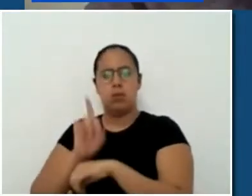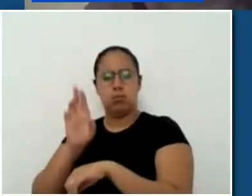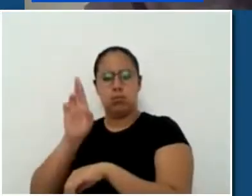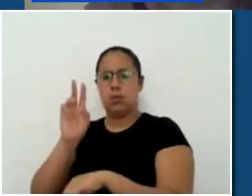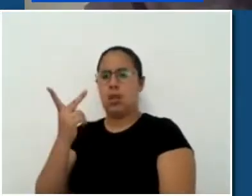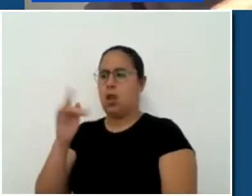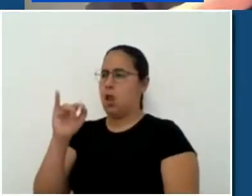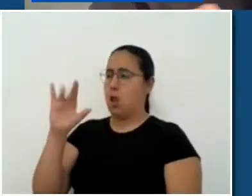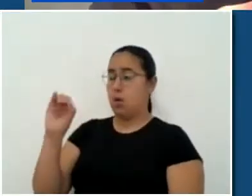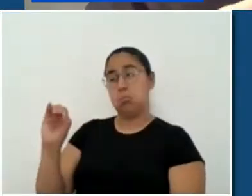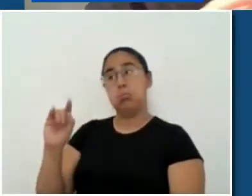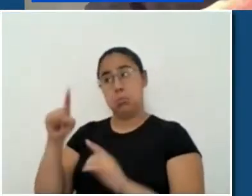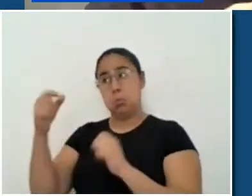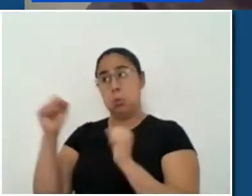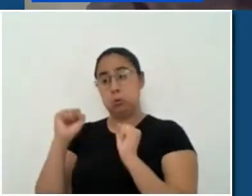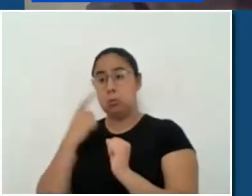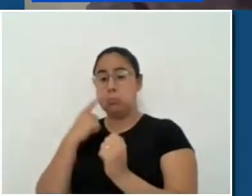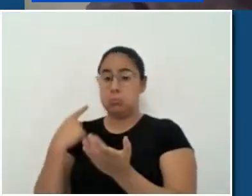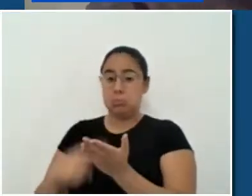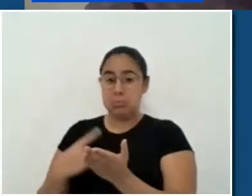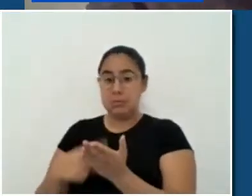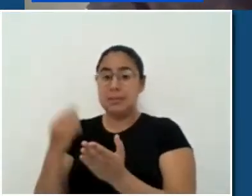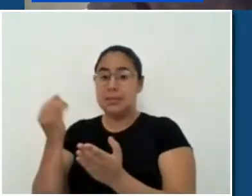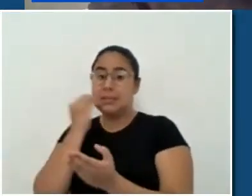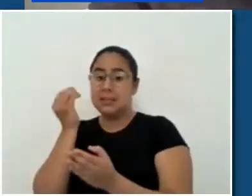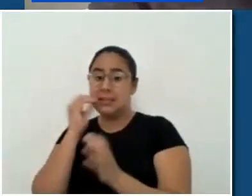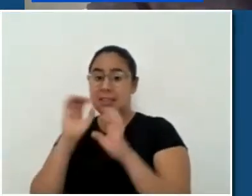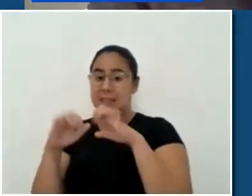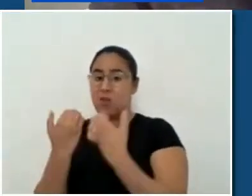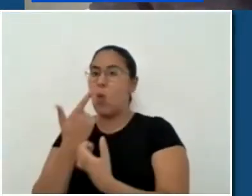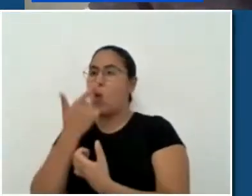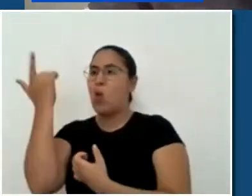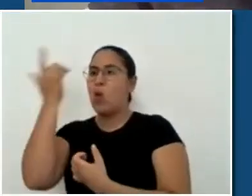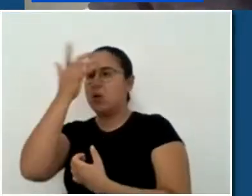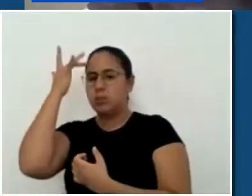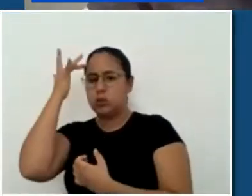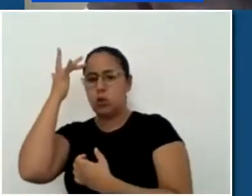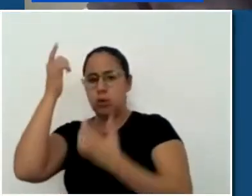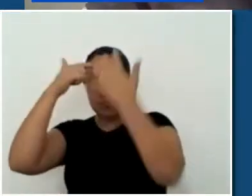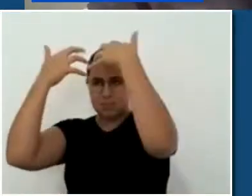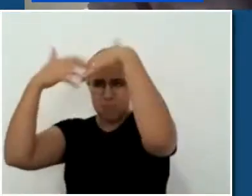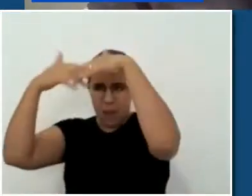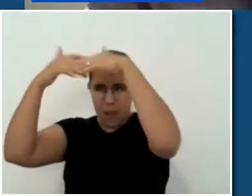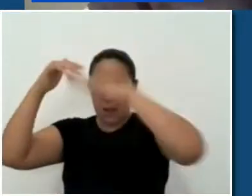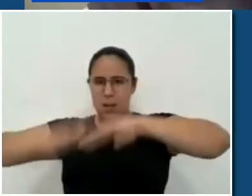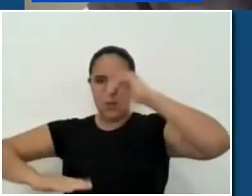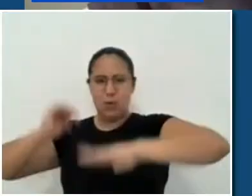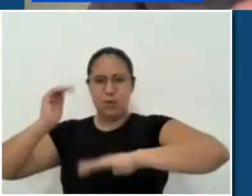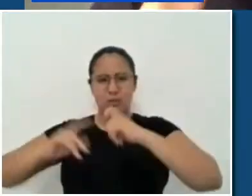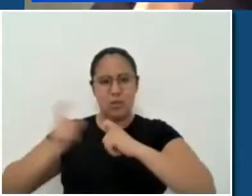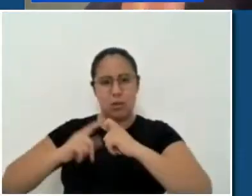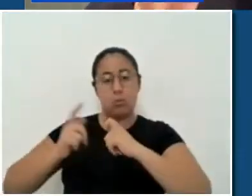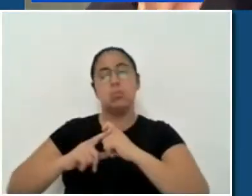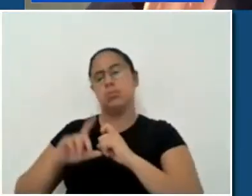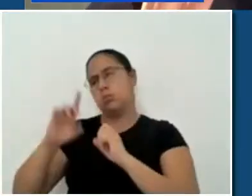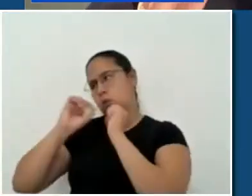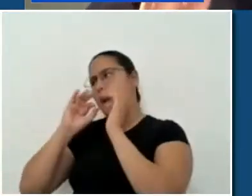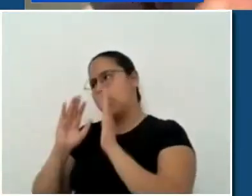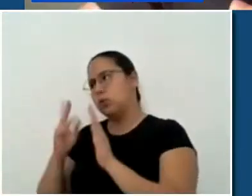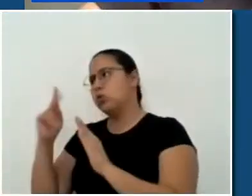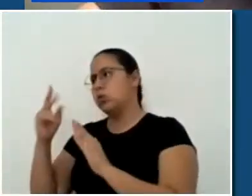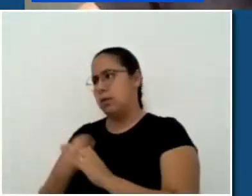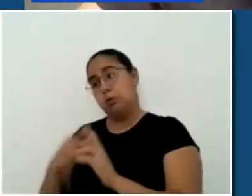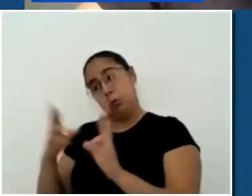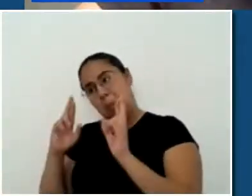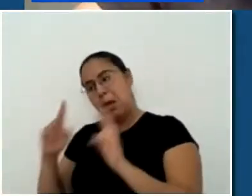senhor numa próxima, fazer uma dobradinha aí com os neuropediatras também, trazendo mais conteúdo para a gente. Que Deus abençoe sua vida, obrigada. Agradeço a sua esposa